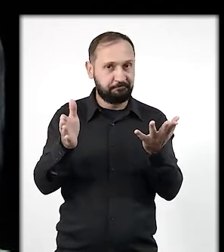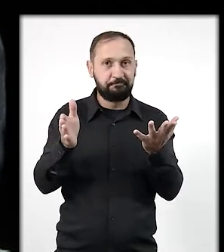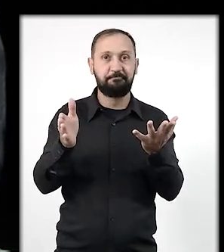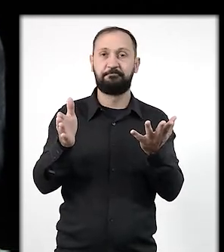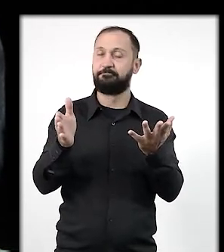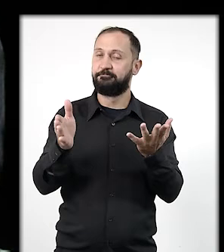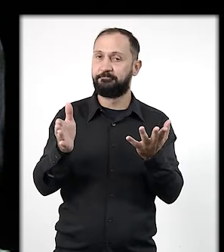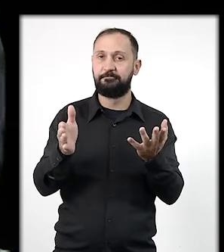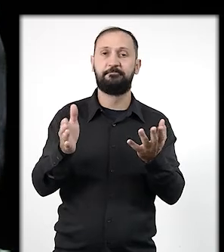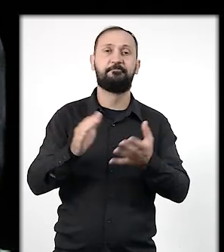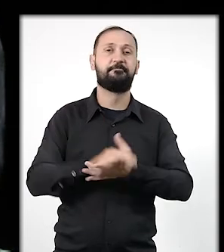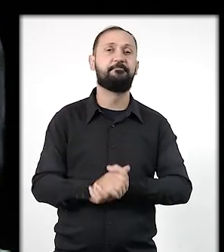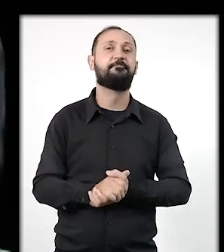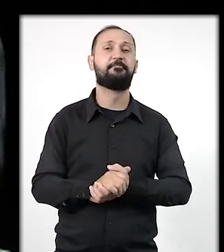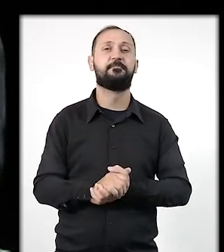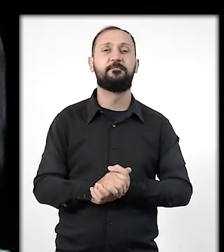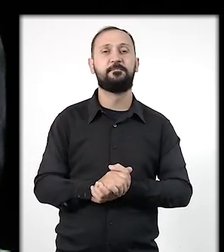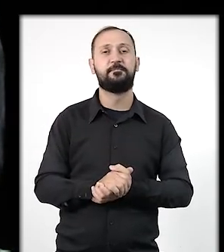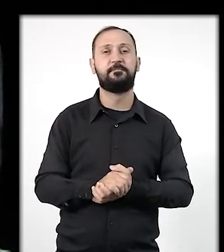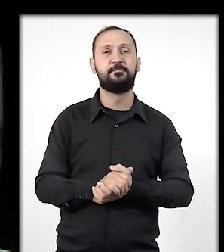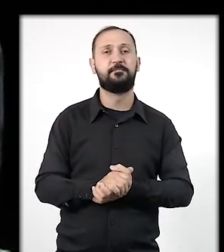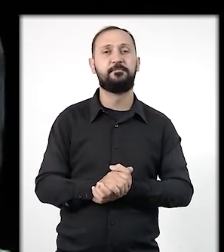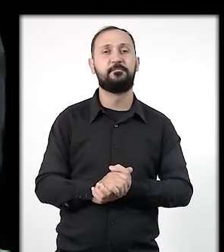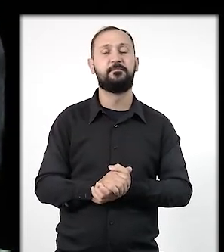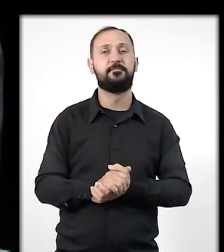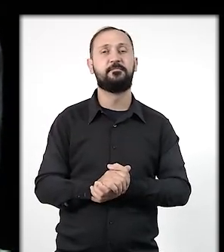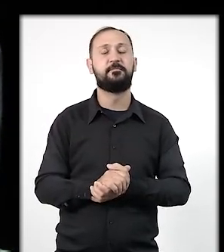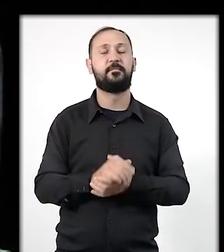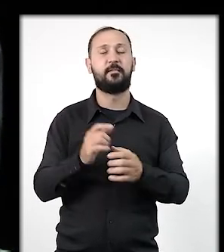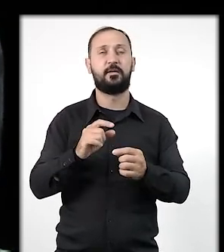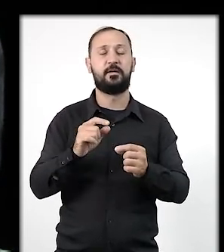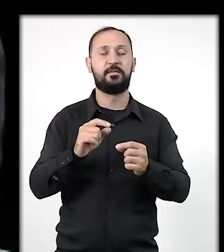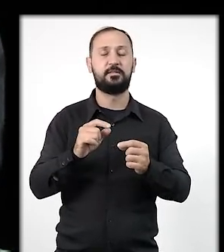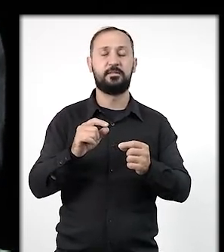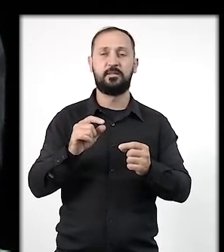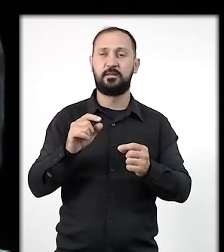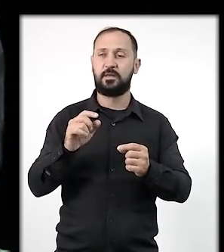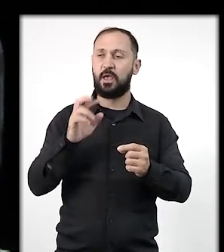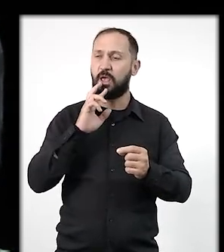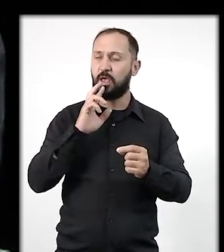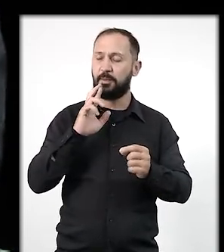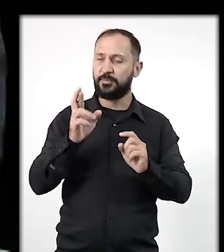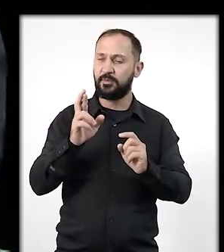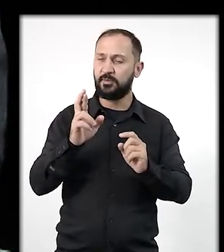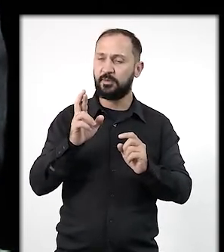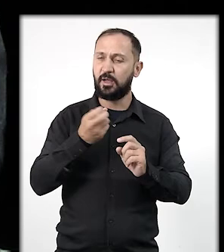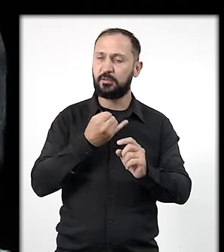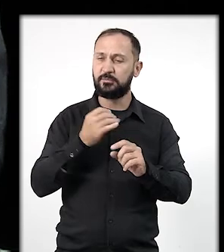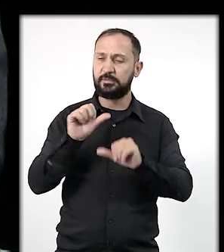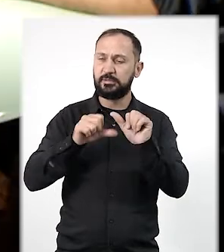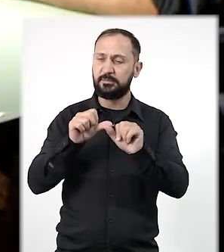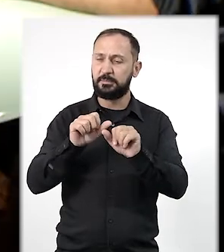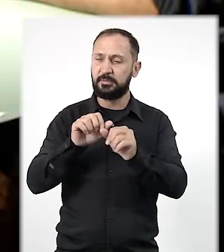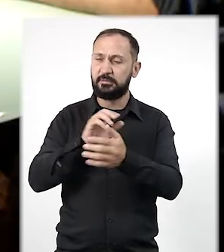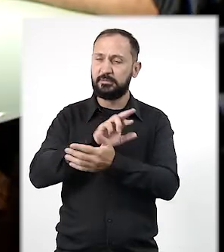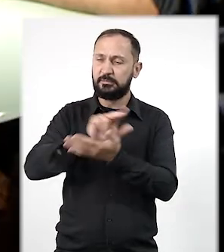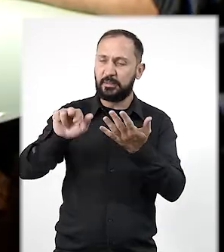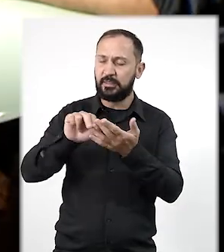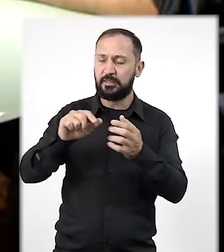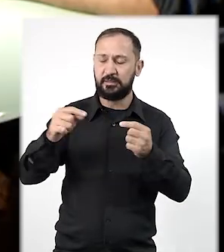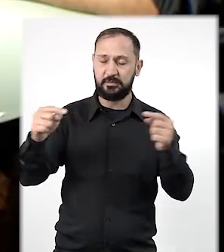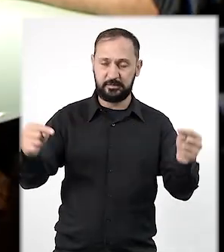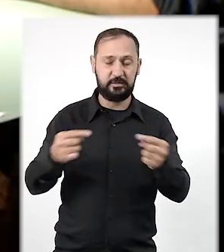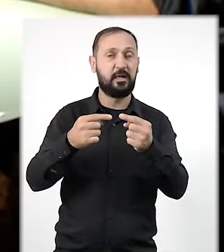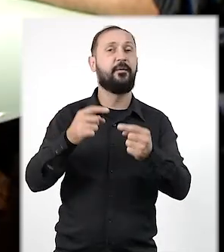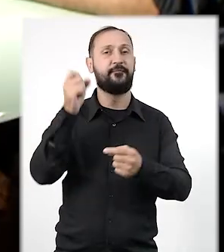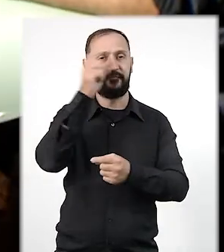desdobramentos possíveis, né? Correlacionar variáveis tão distintas é um desafio muito grande e, na verdade,